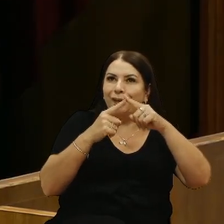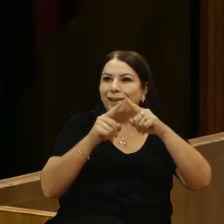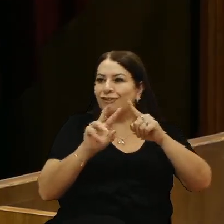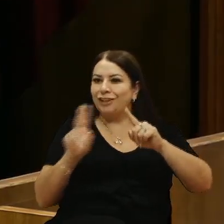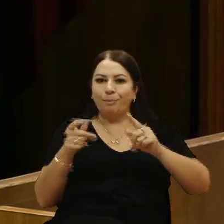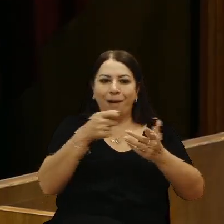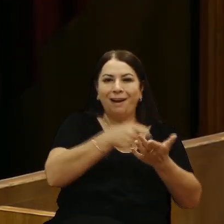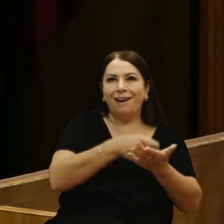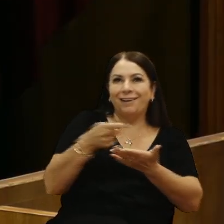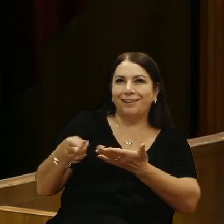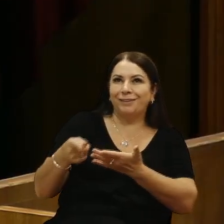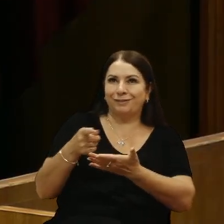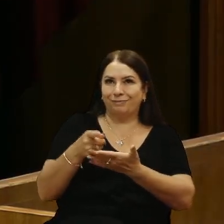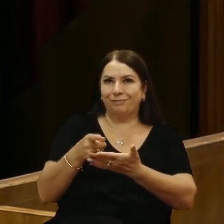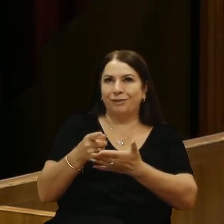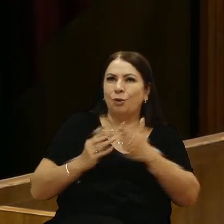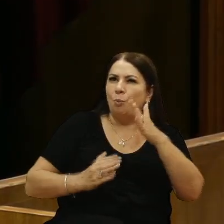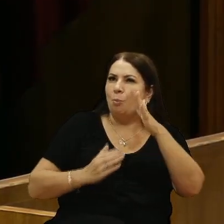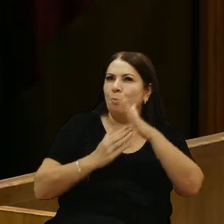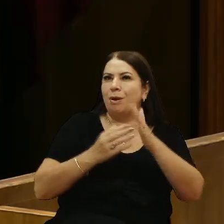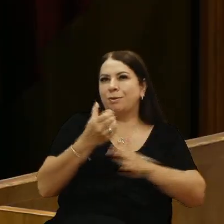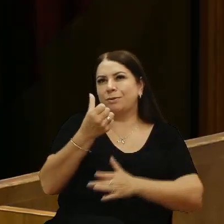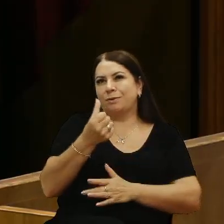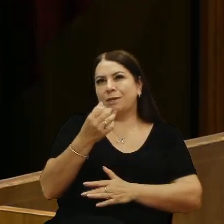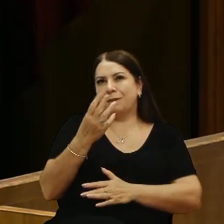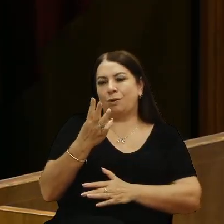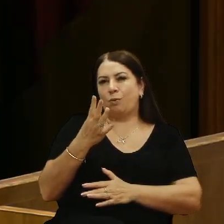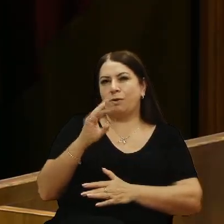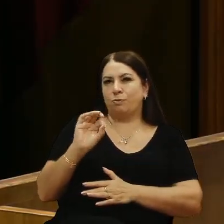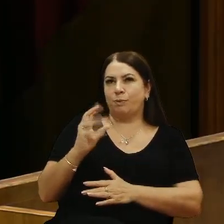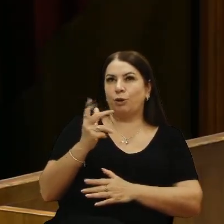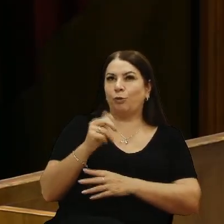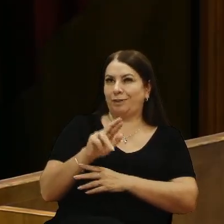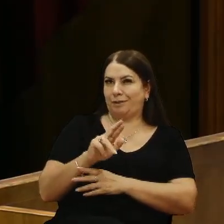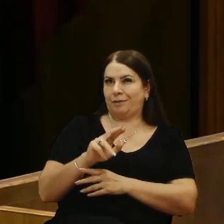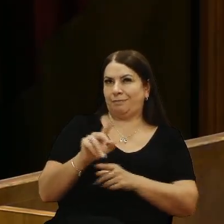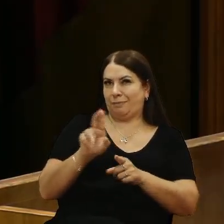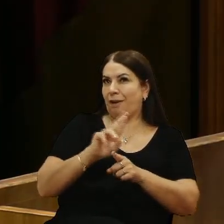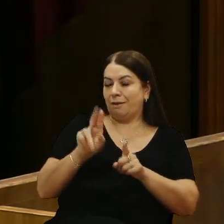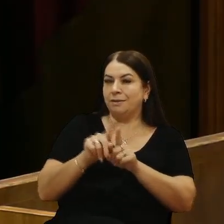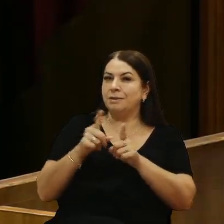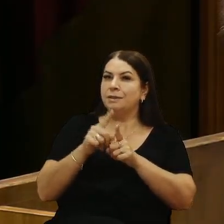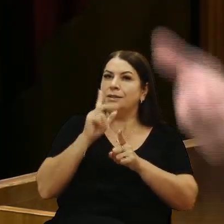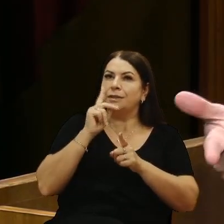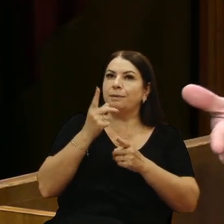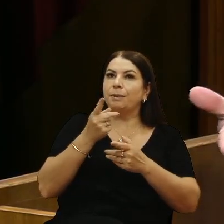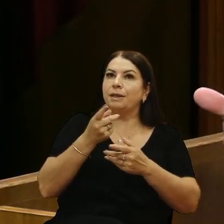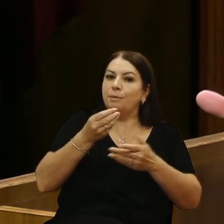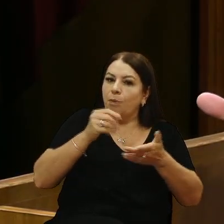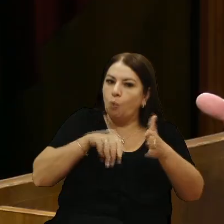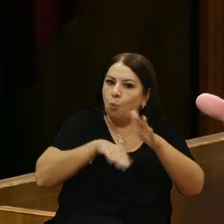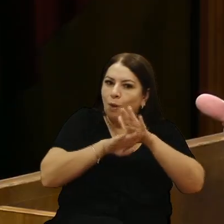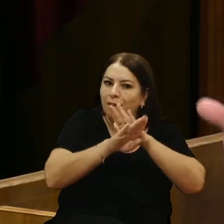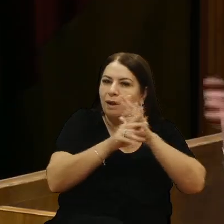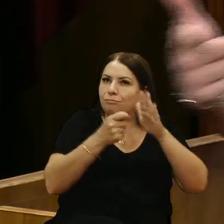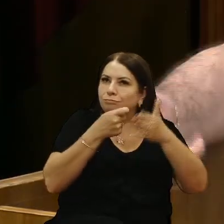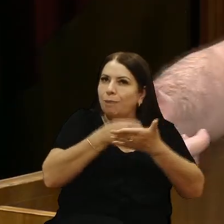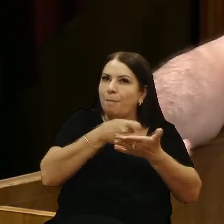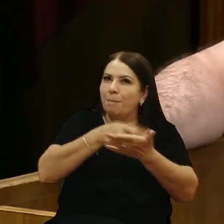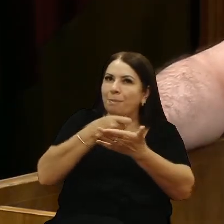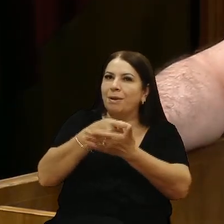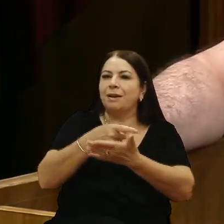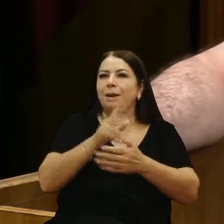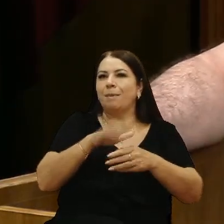contrapartida. O máximo que chegava é a 64 milhões. Então, nós estamos falando uma injeção de mais de 60 milhões de reais